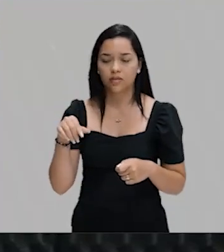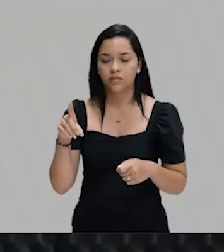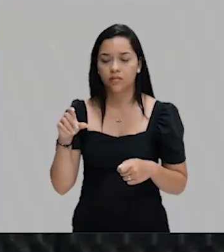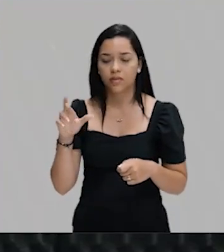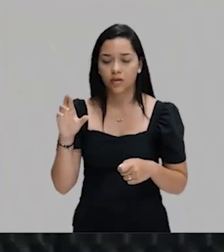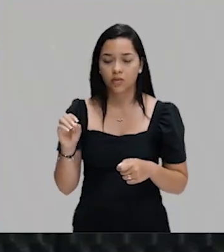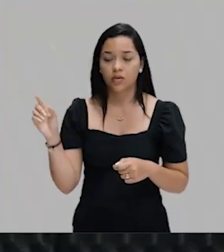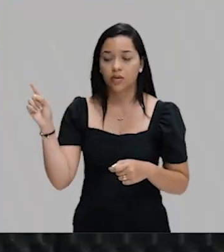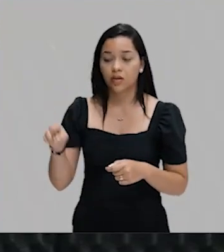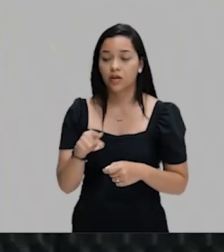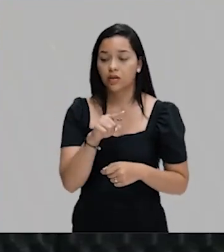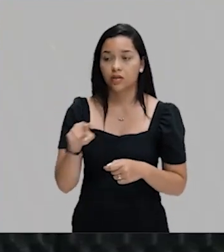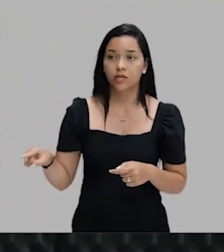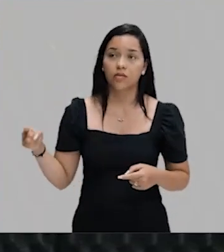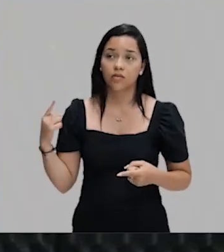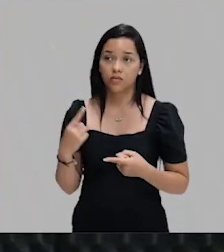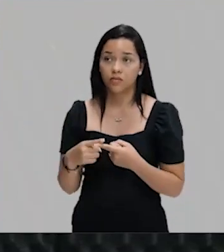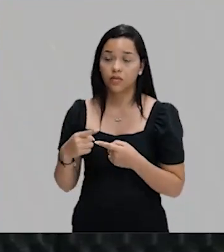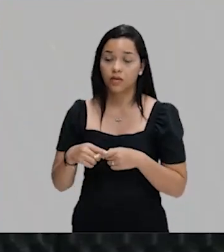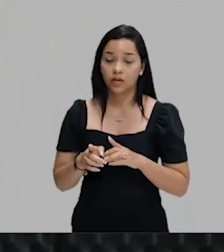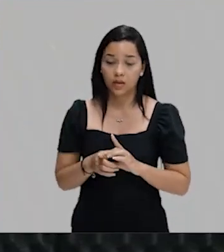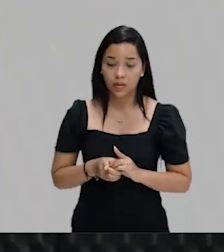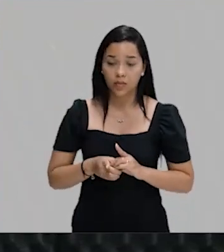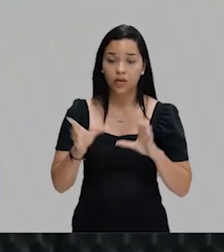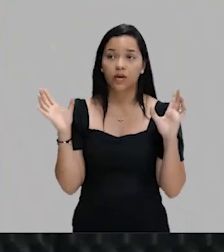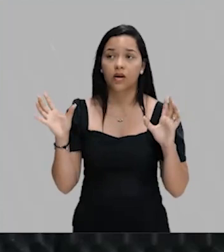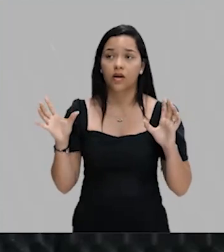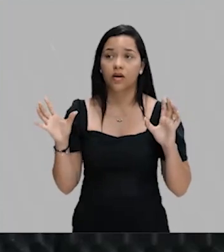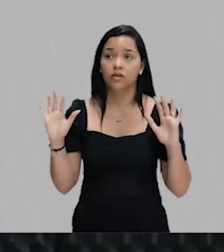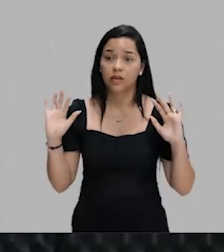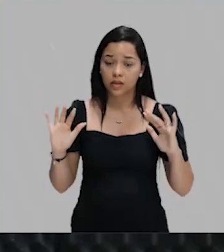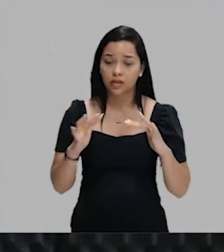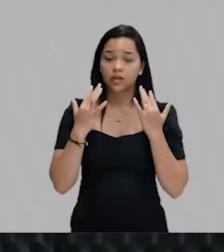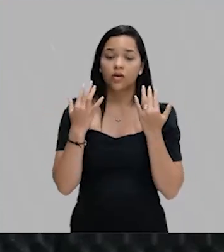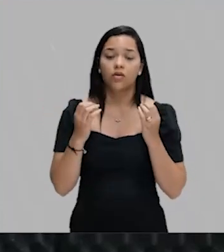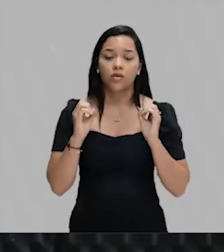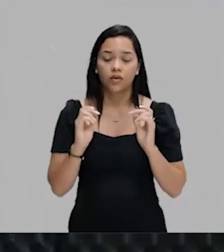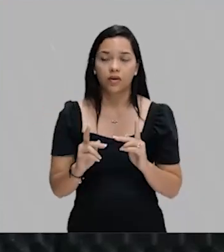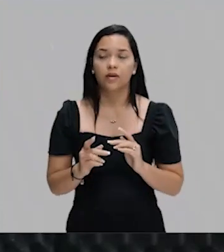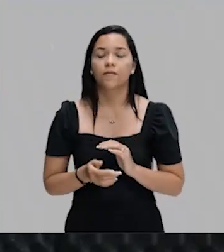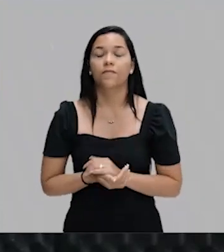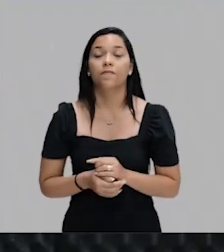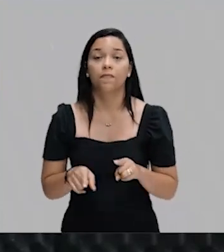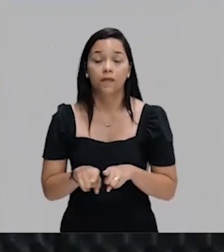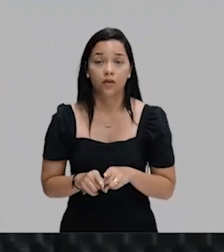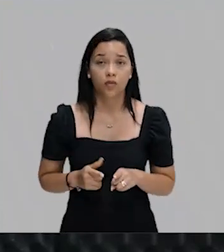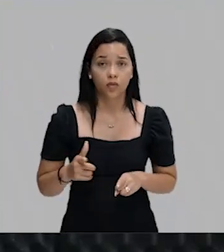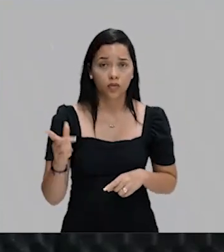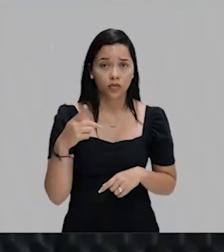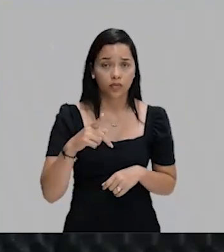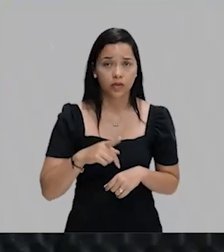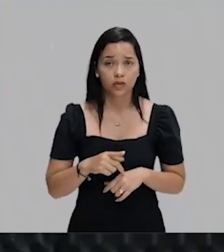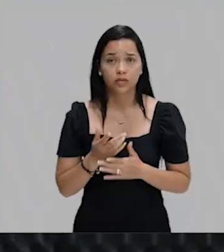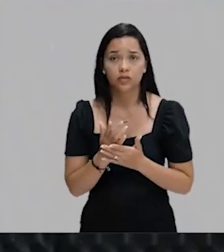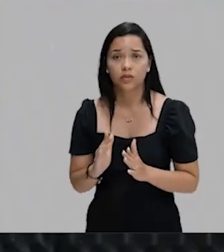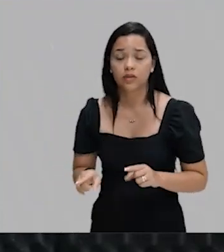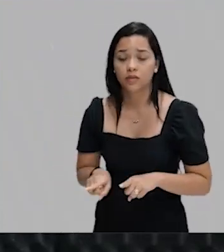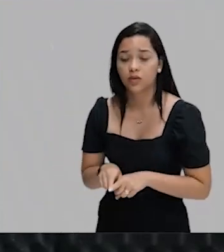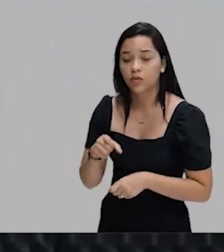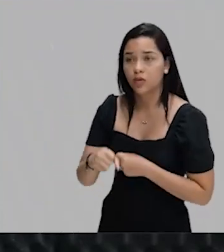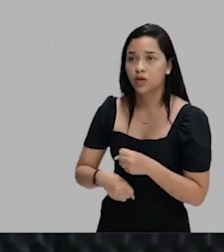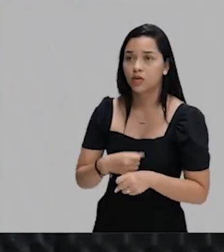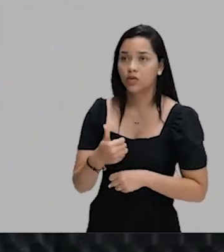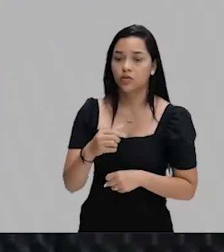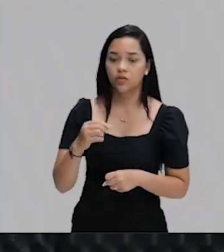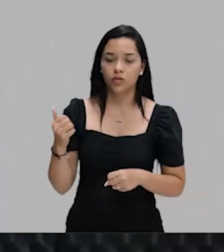está suspensa por questões democráticas. Muita atenção nesse aspecto. Outro país que foi suspenso, isso no ano de 2012,